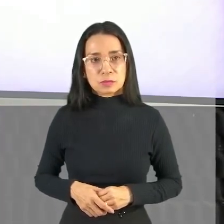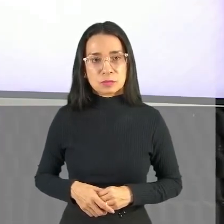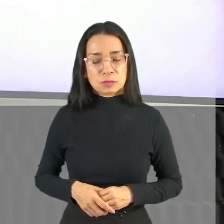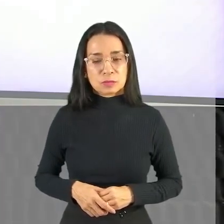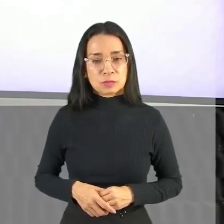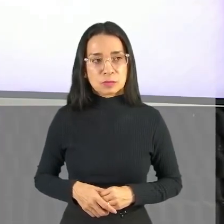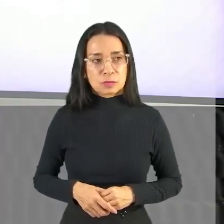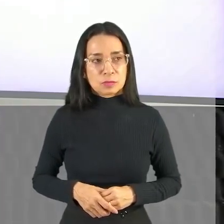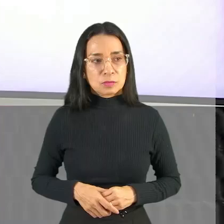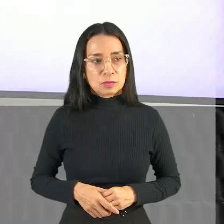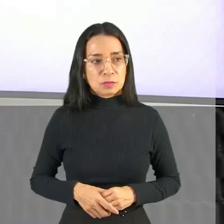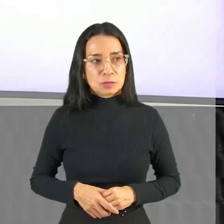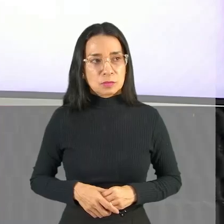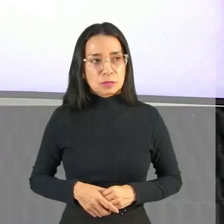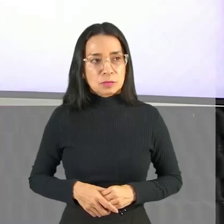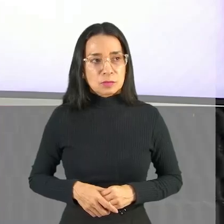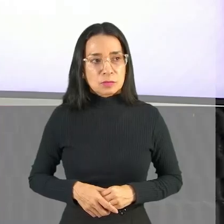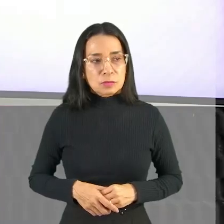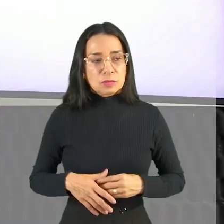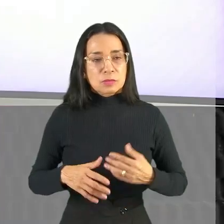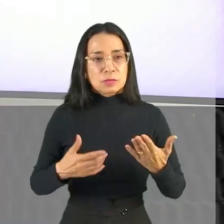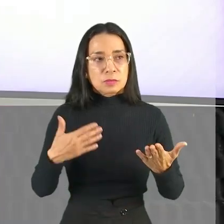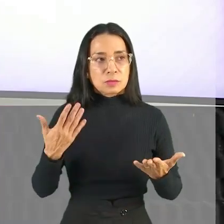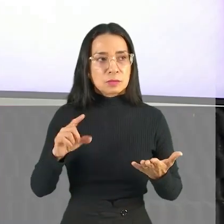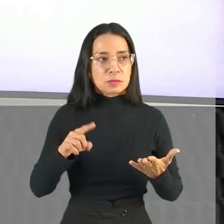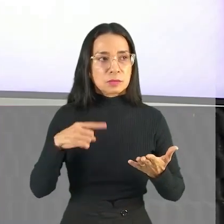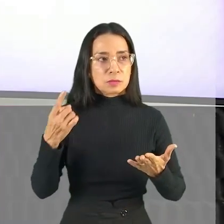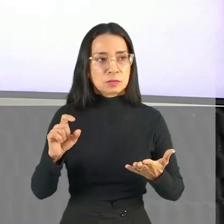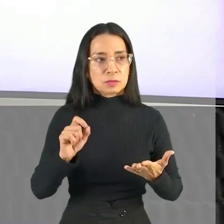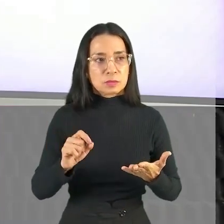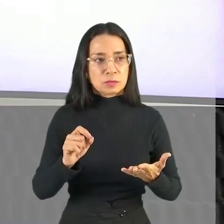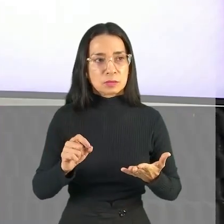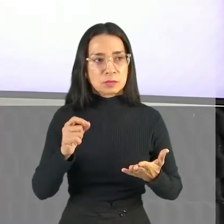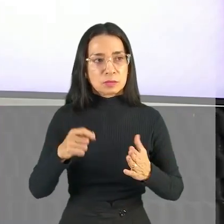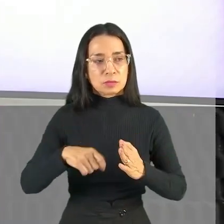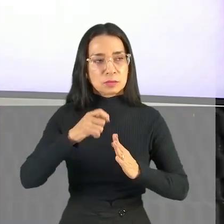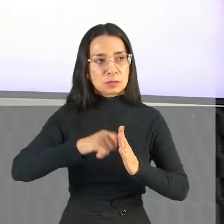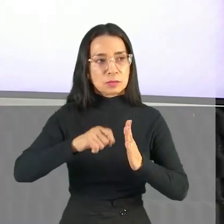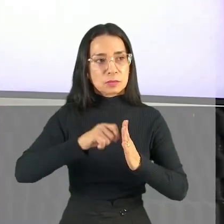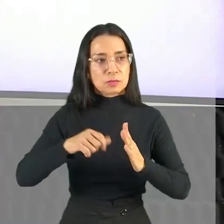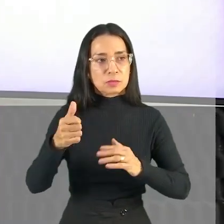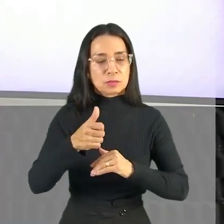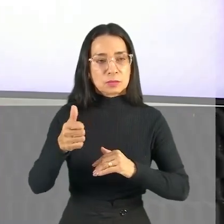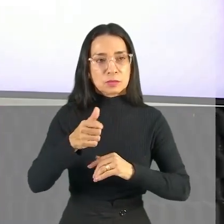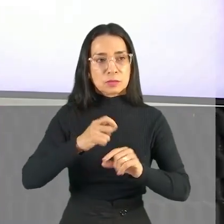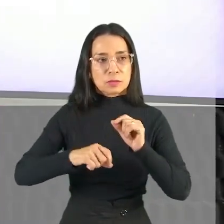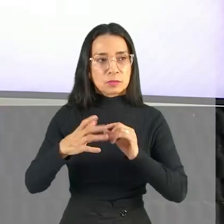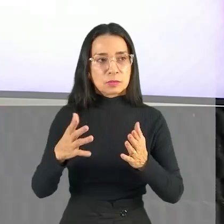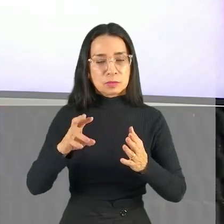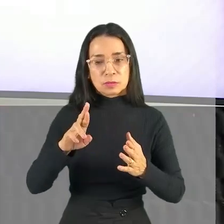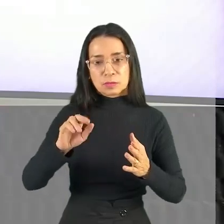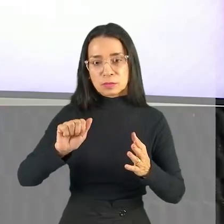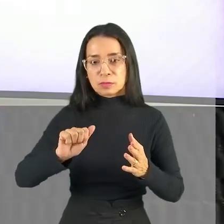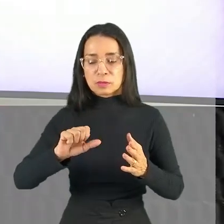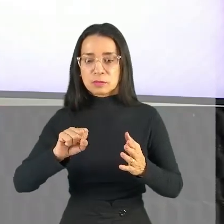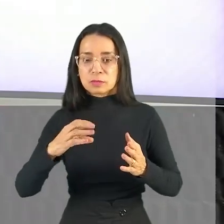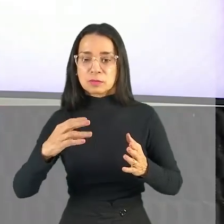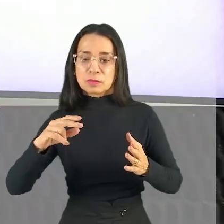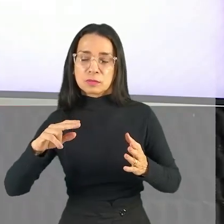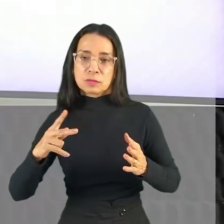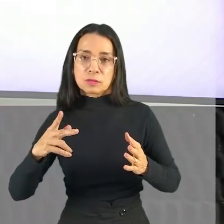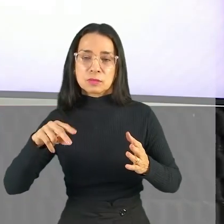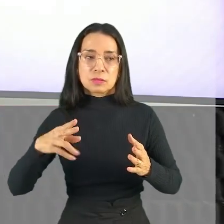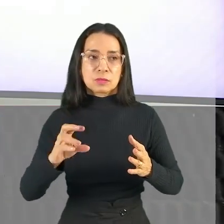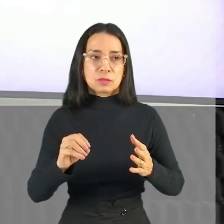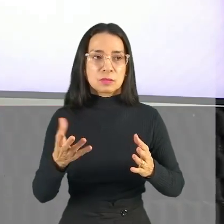vai escrever futuramente. E aí, depois disso, é que você vai escrever o seu primeiro rascunho. Talvez você aí de casa esteja dizendo, mas